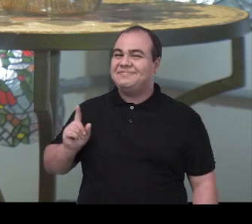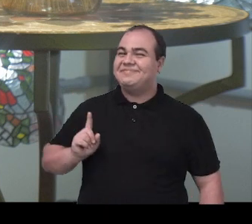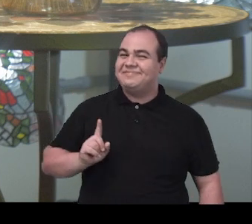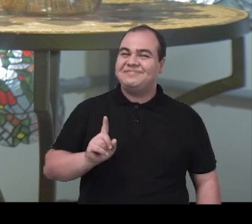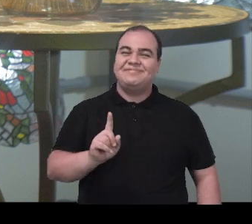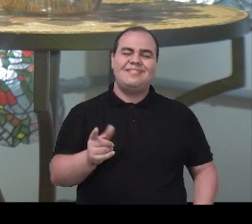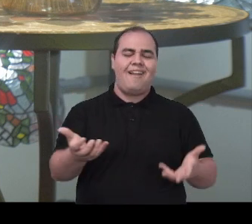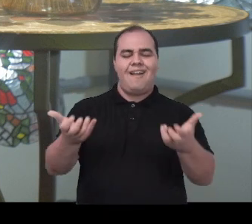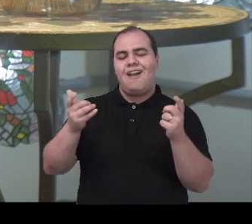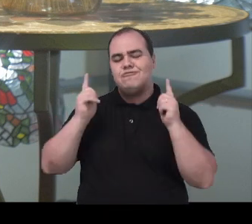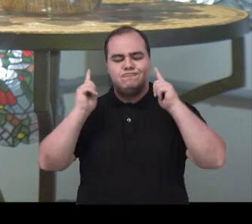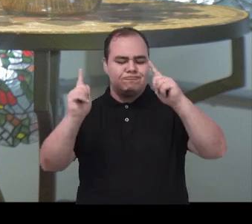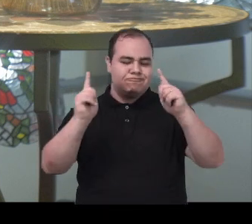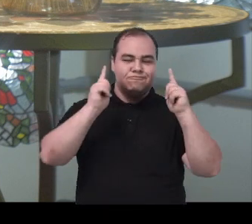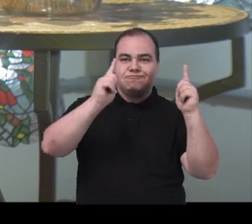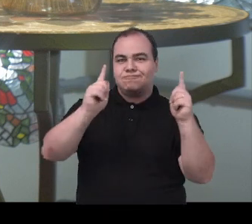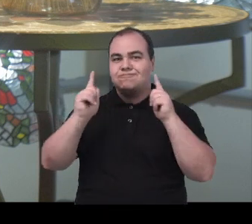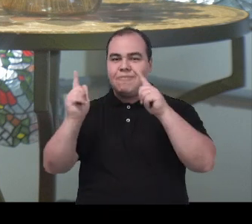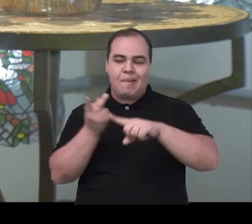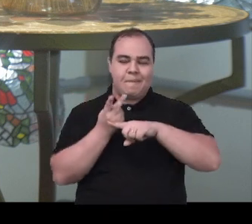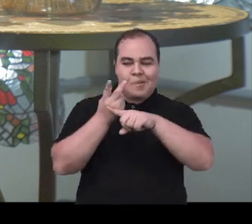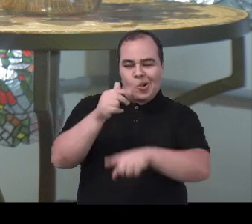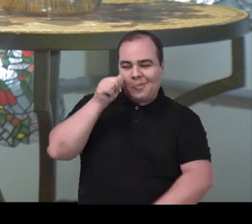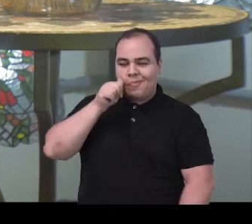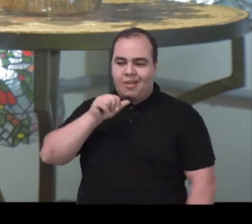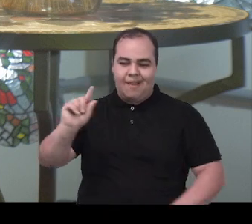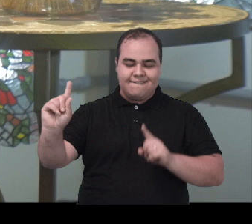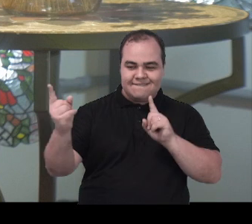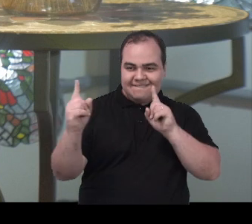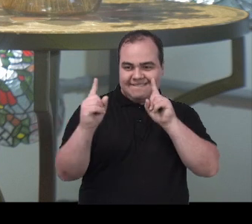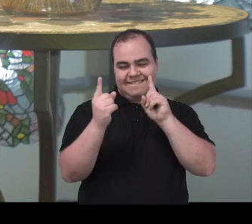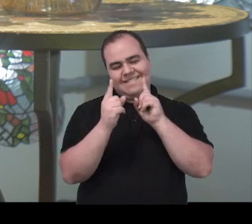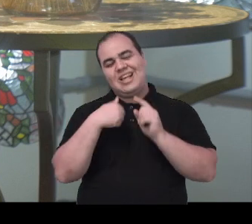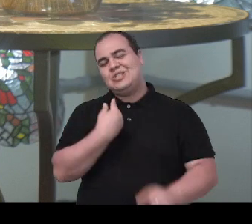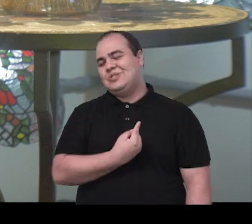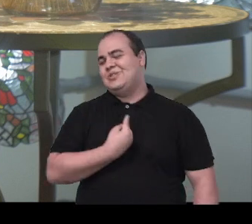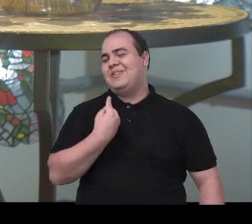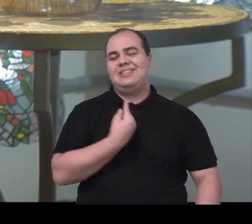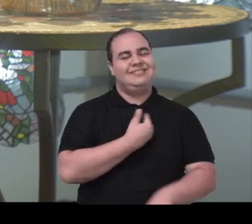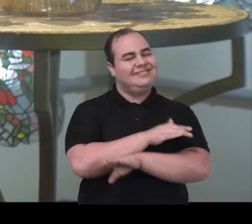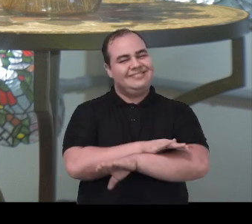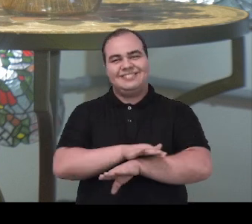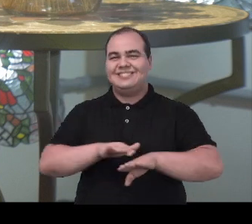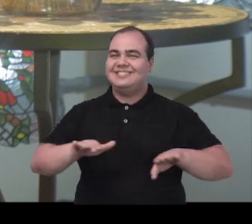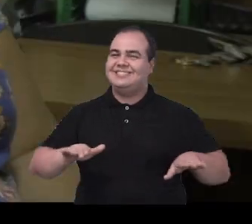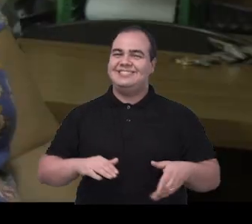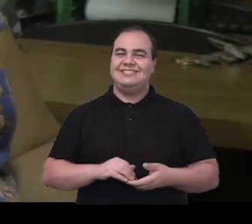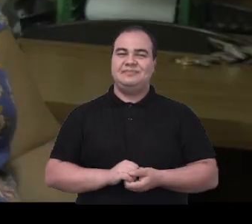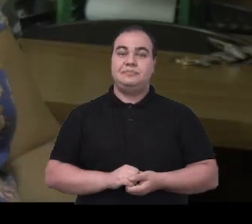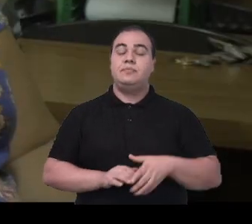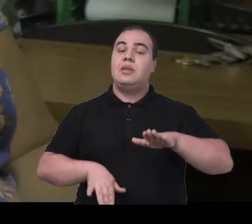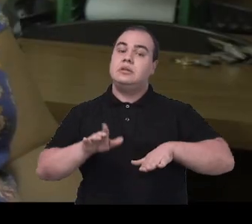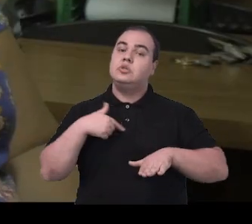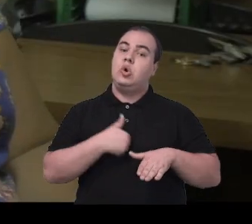no bailão. Quero cair na gandaia, atrás de um rabo de saia, vai embora a solidão. Às